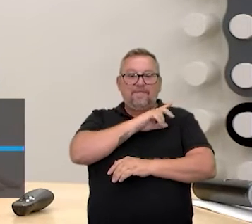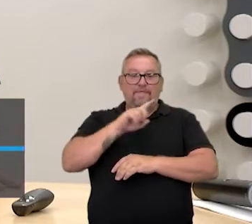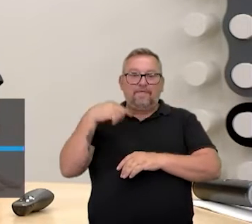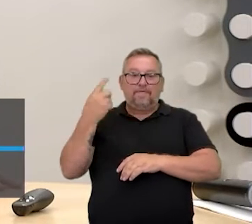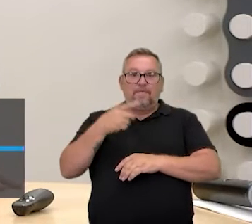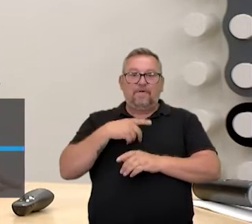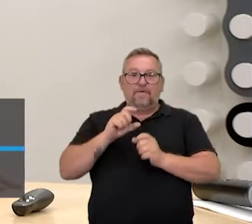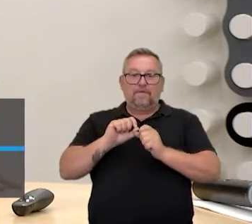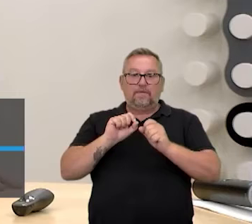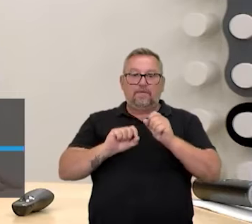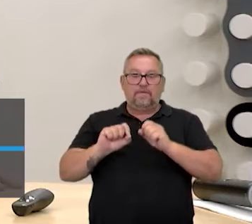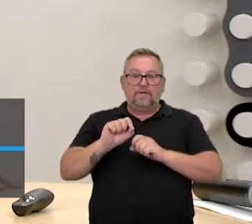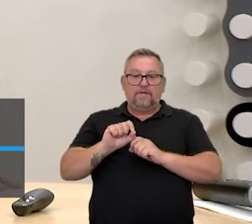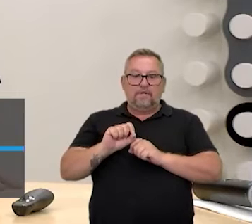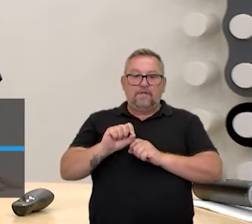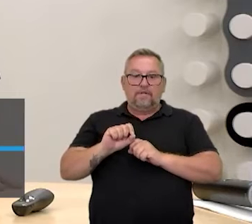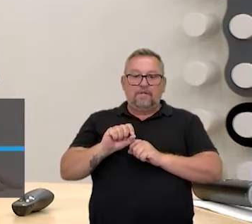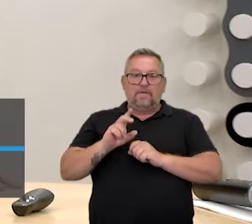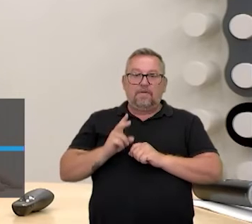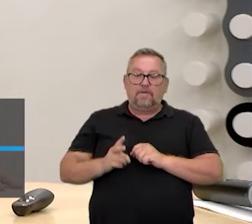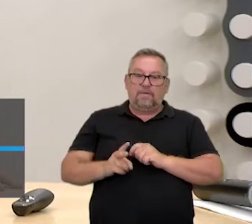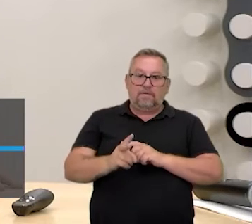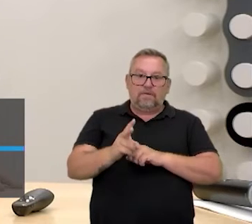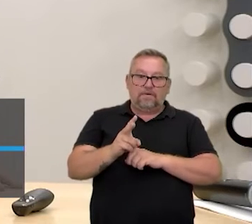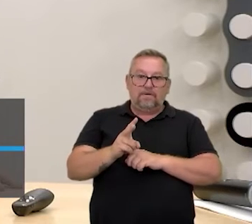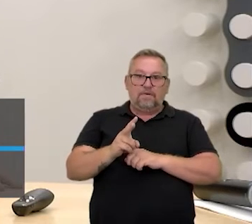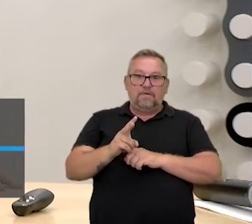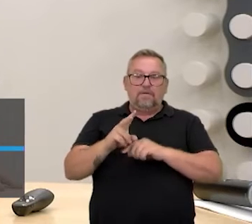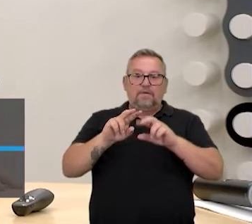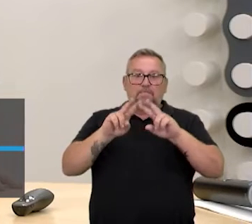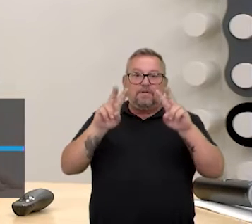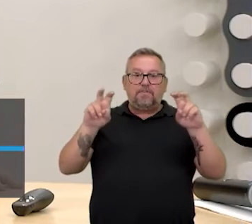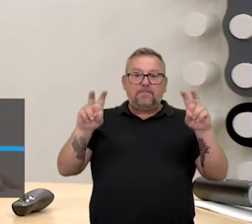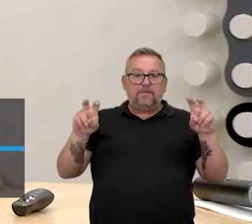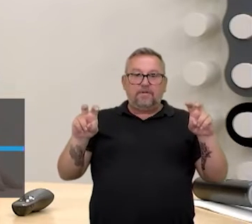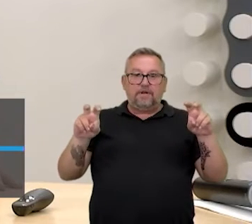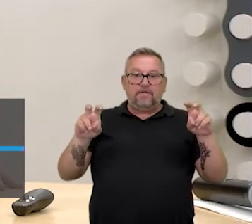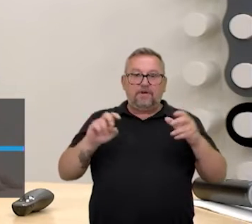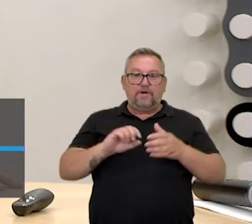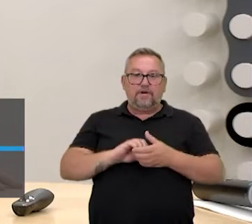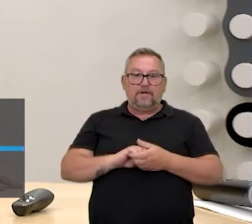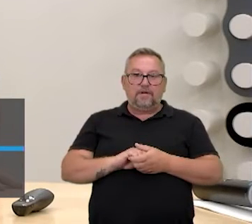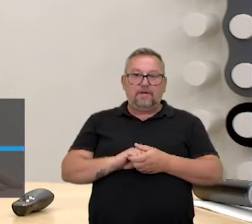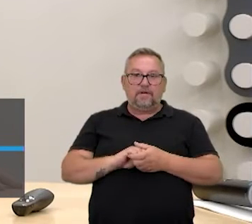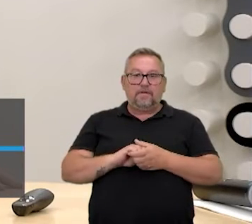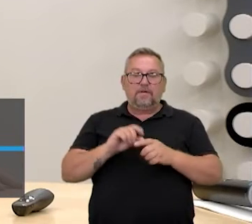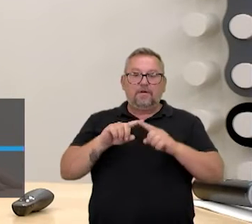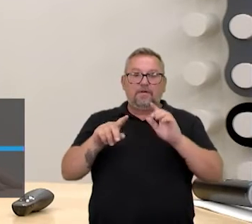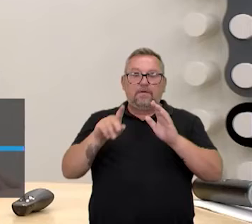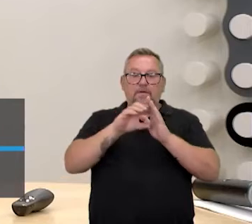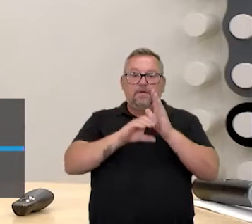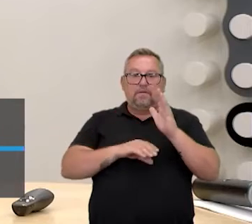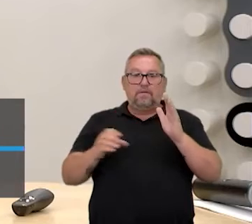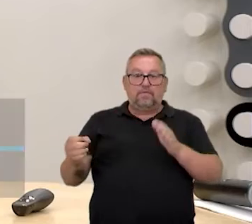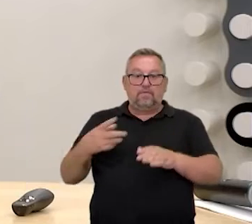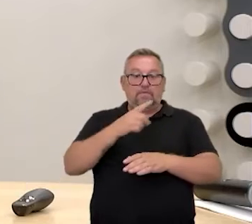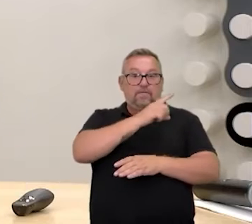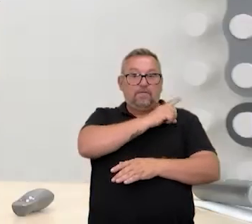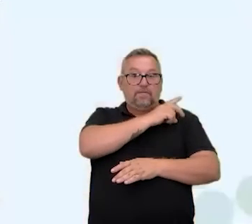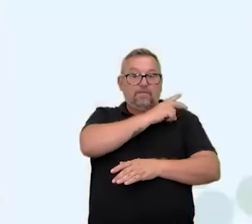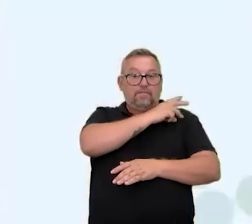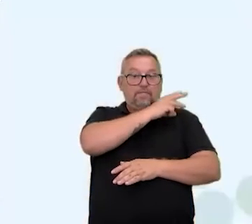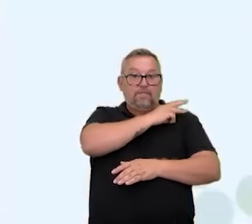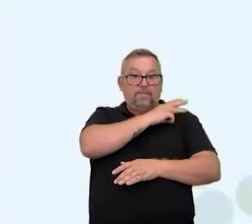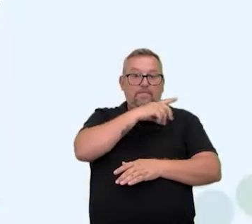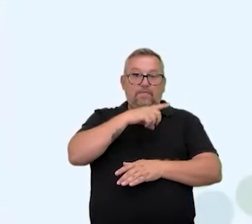vamos dar continuidade aí aos temas aí dos componentes do novo ensino médio. Aí já pode